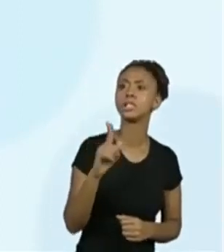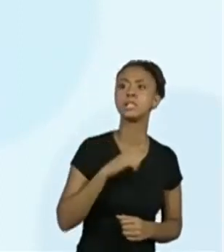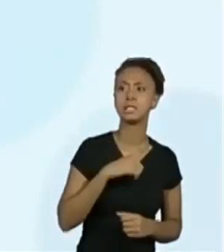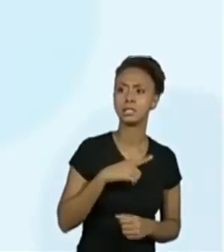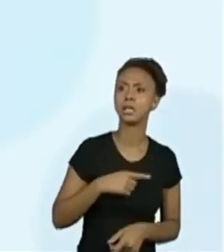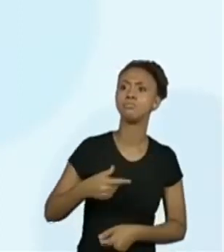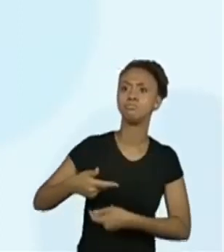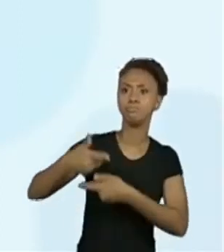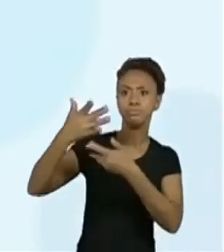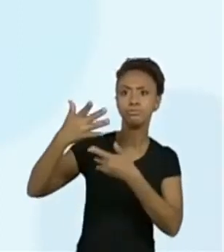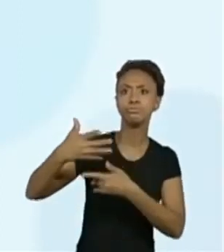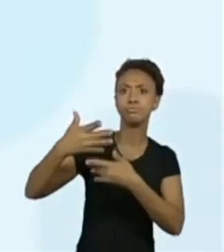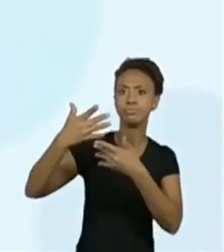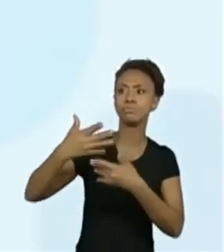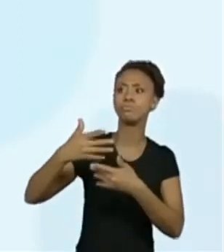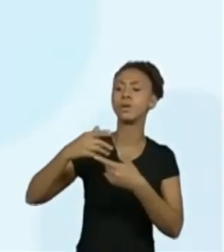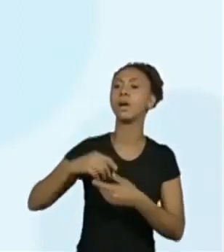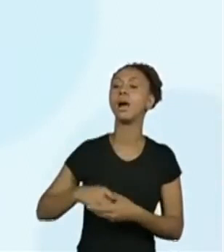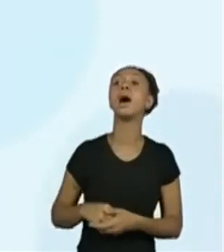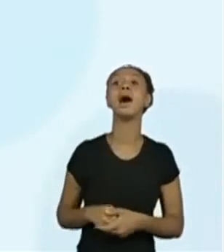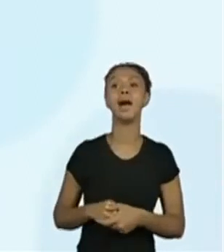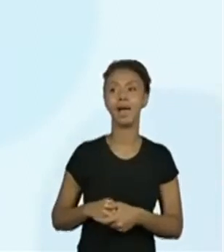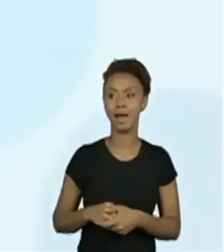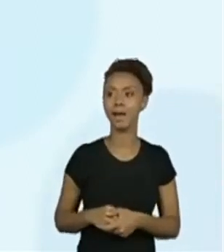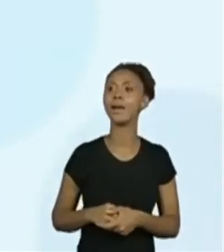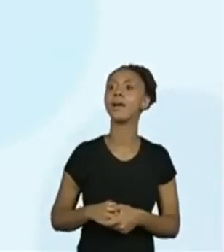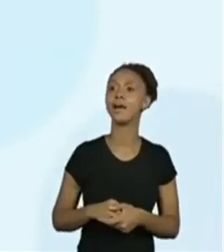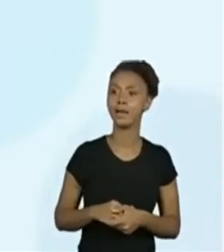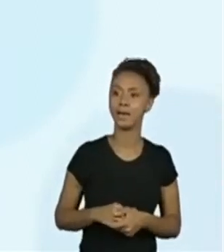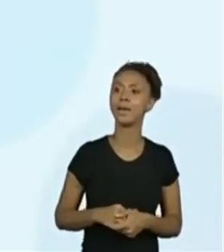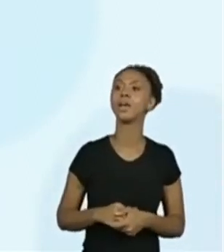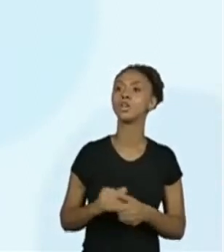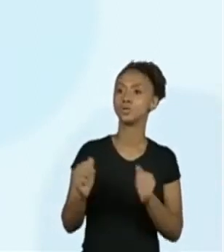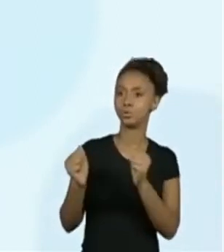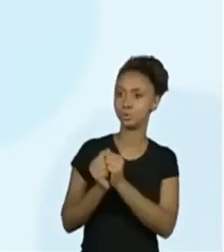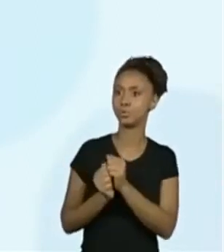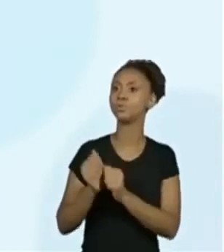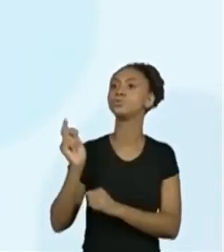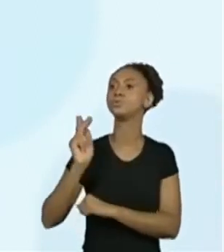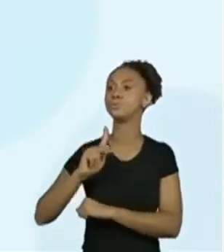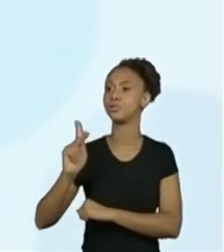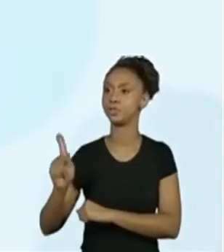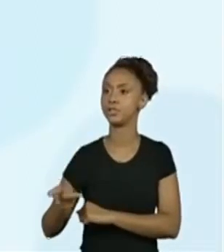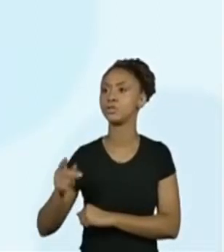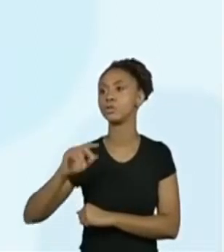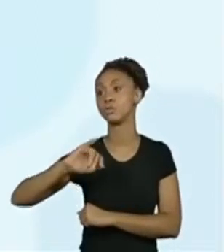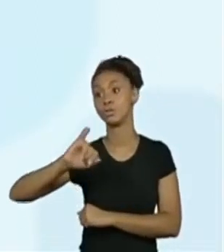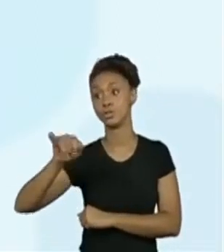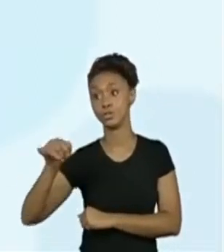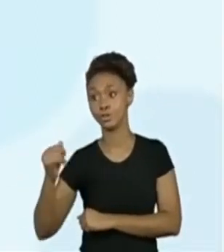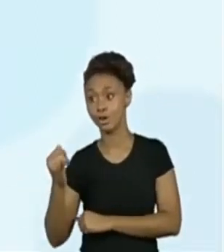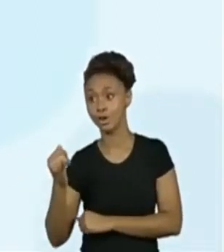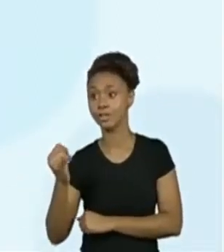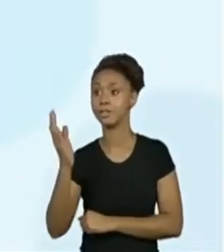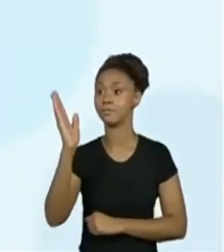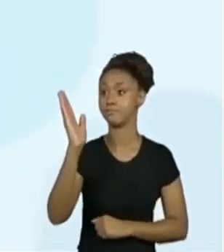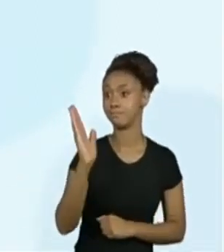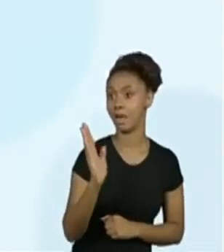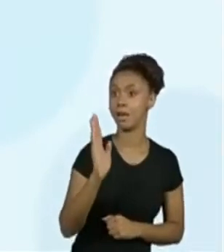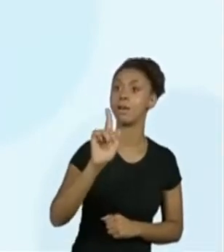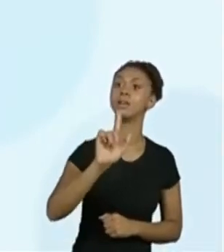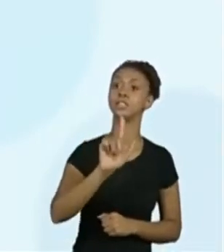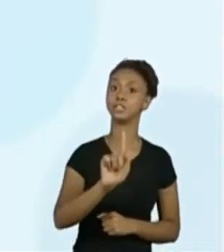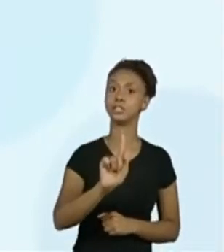bastante ali colocando agora para a gente. Estão contribuindo ali com, junto com os professores. Colocaram assim, J barra